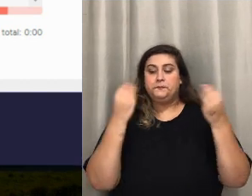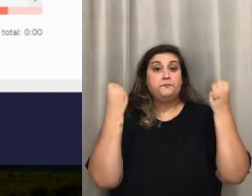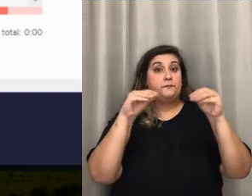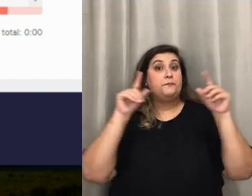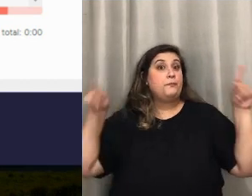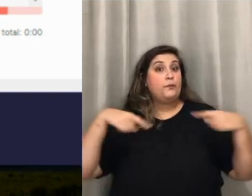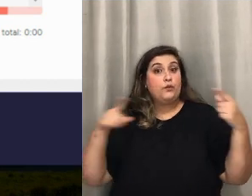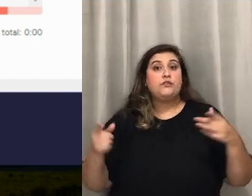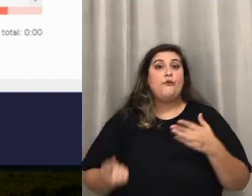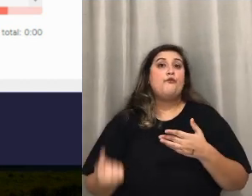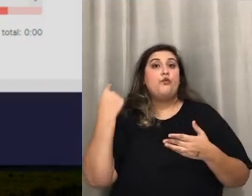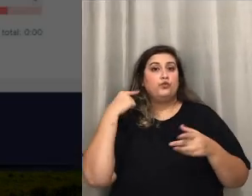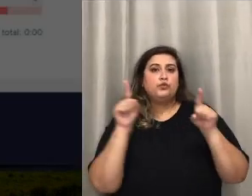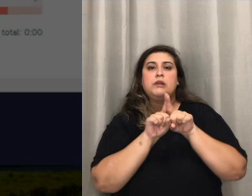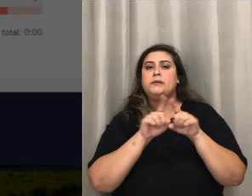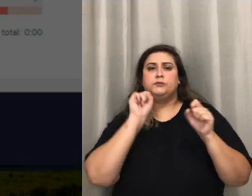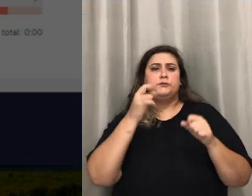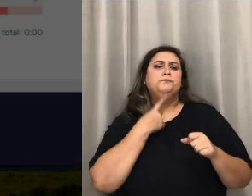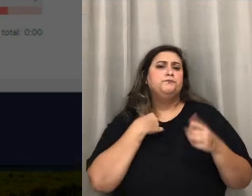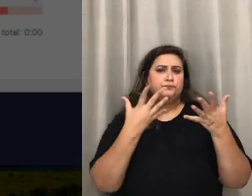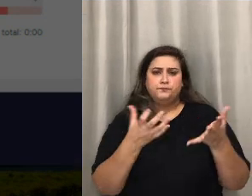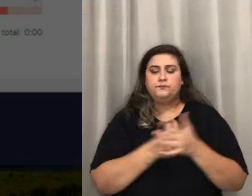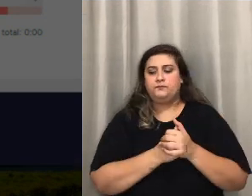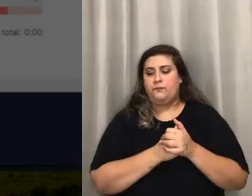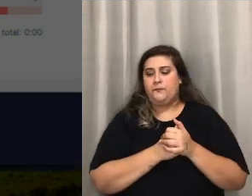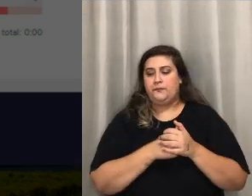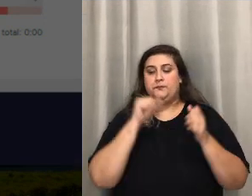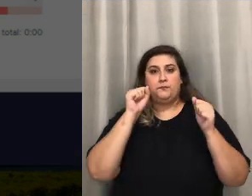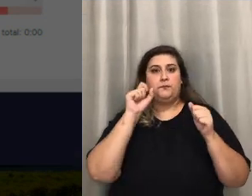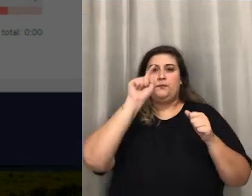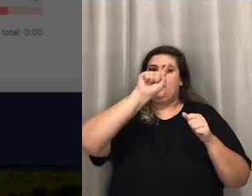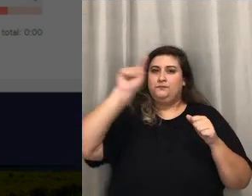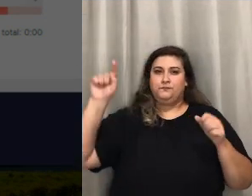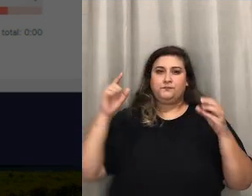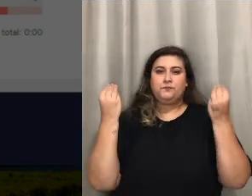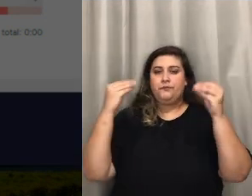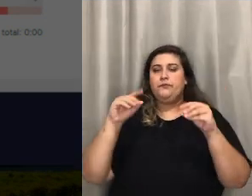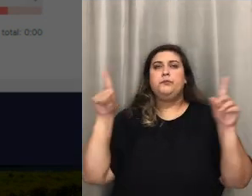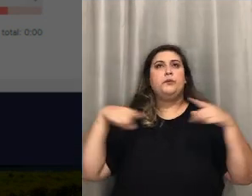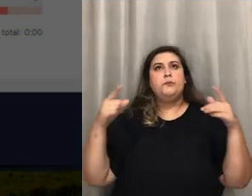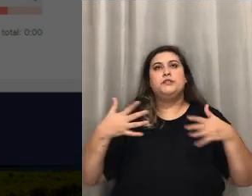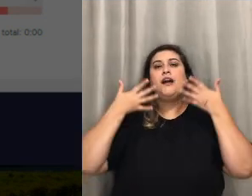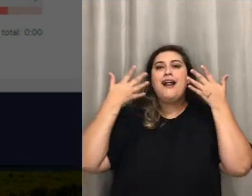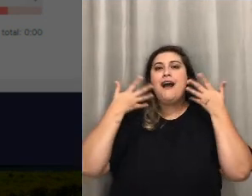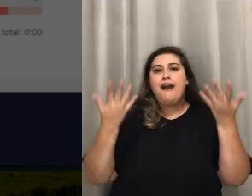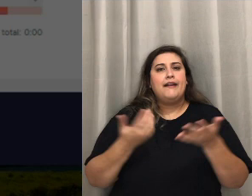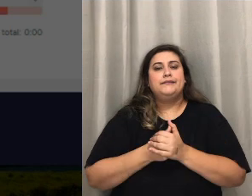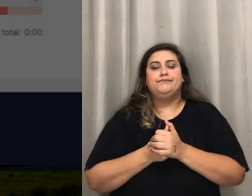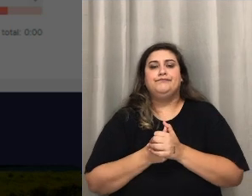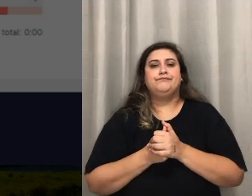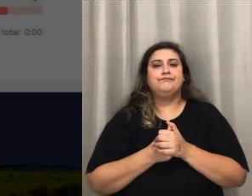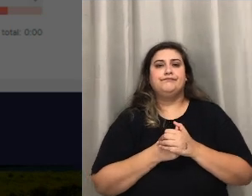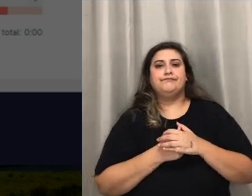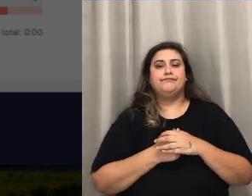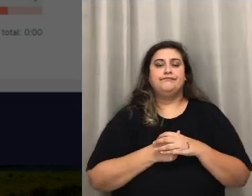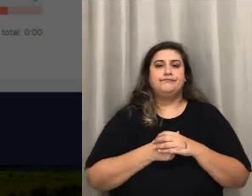Nós podemos aqui adicionar música de fundo, se nós quisermos também. Só clicar nesses pontinhos, uma música alegre, por exemplo.